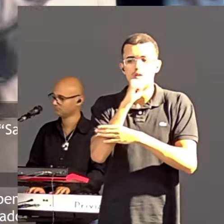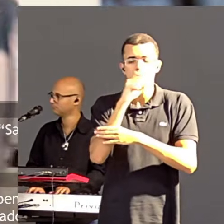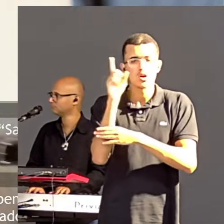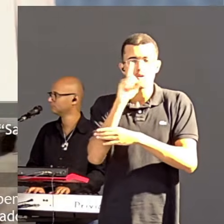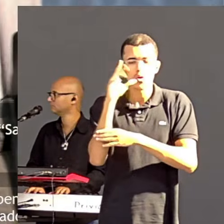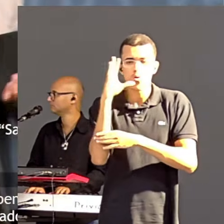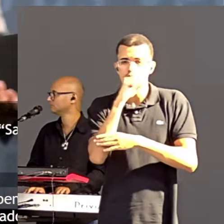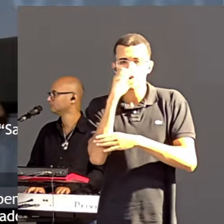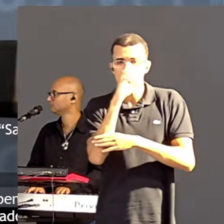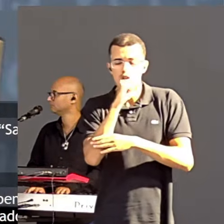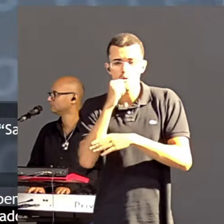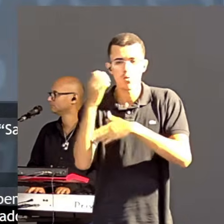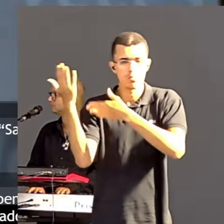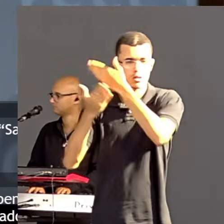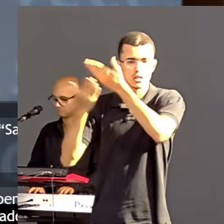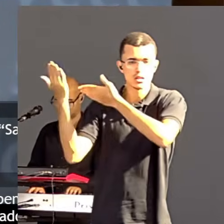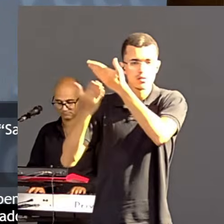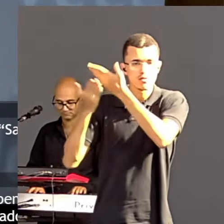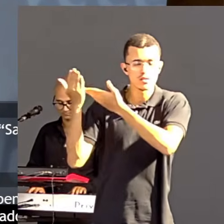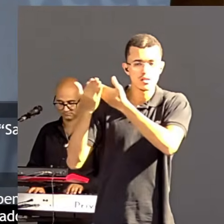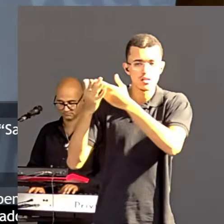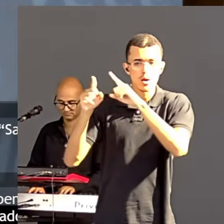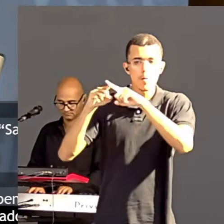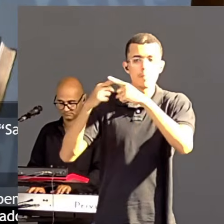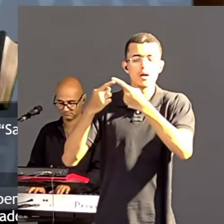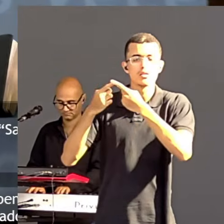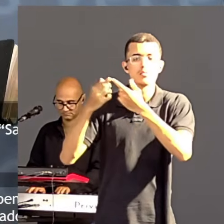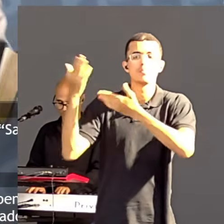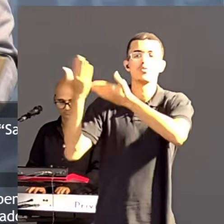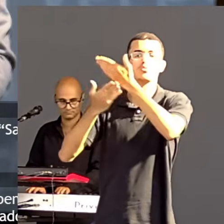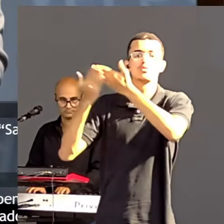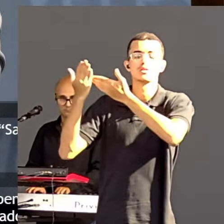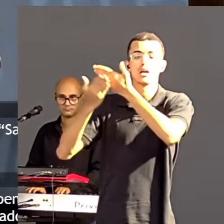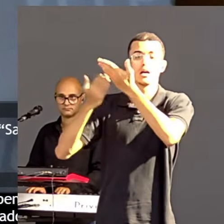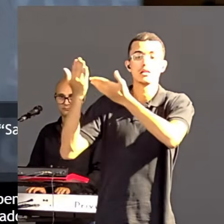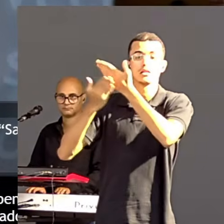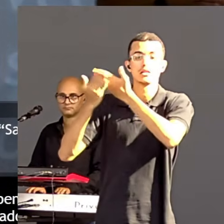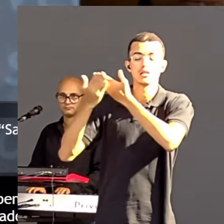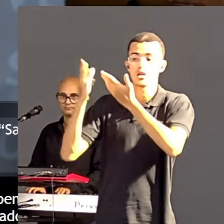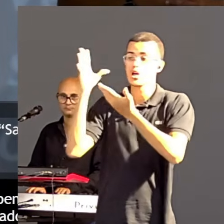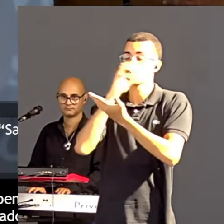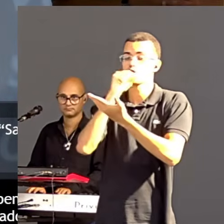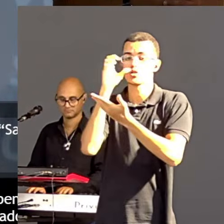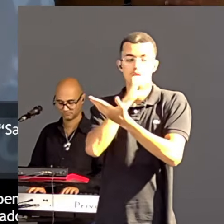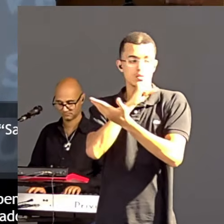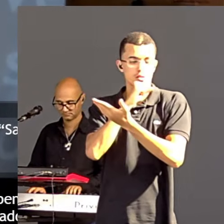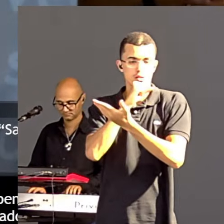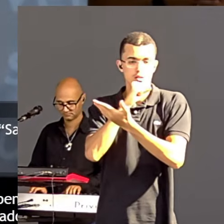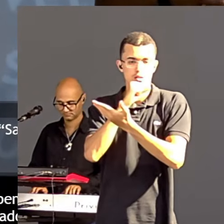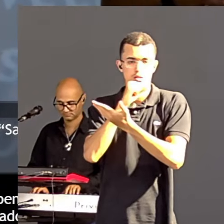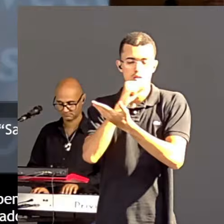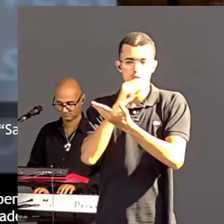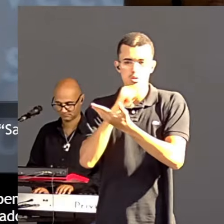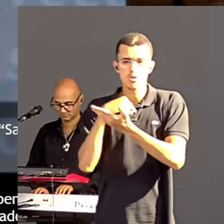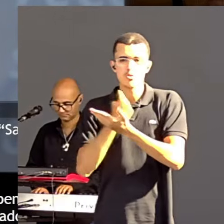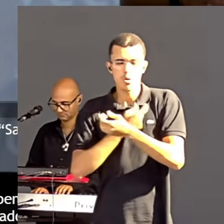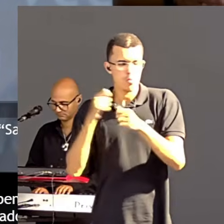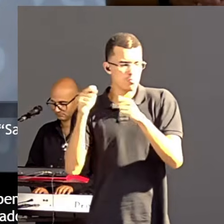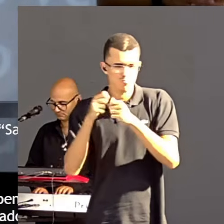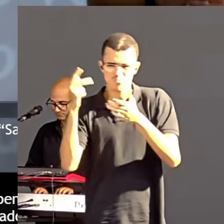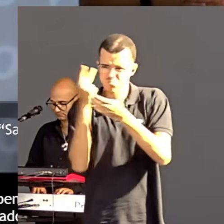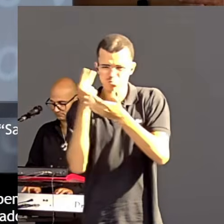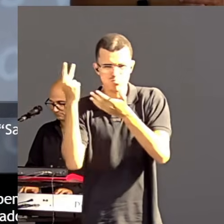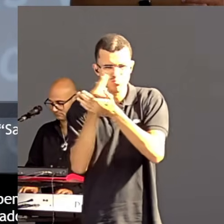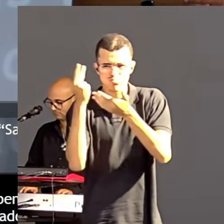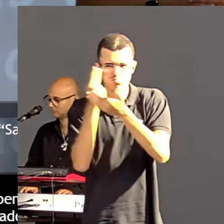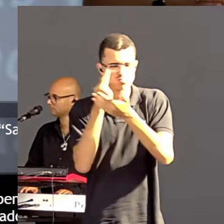sábado para a gente servir o sábado, mas para o sábado nos servir. E Ele sabe que a gente é teimoso, tá? Ele sabe que eu e você, nós somos